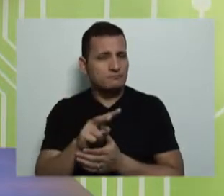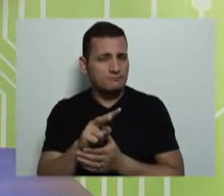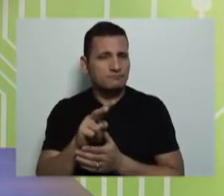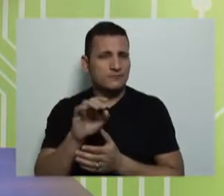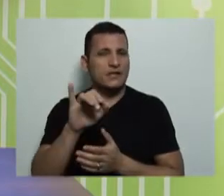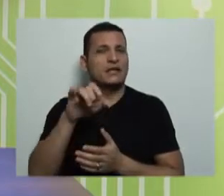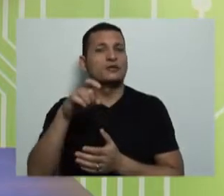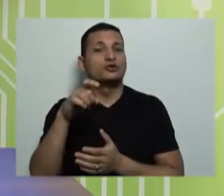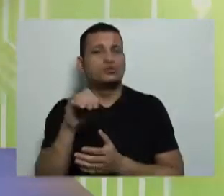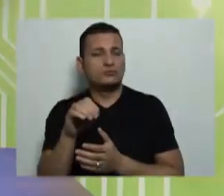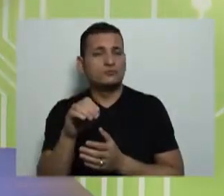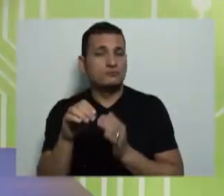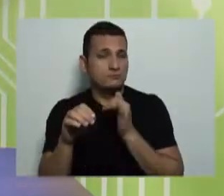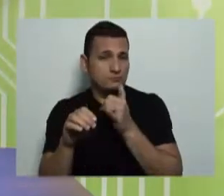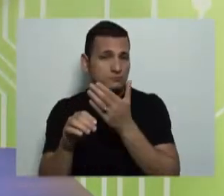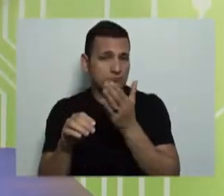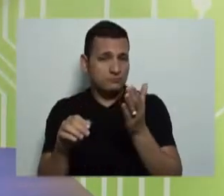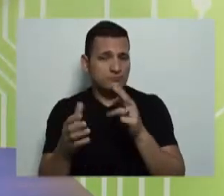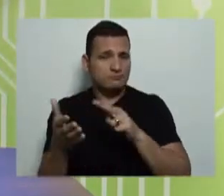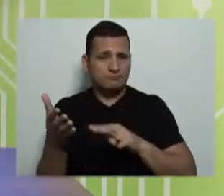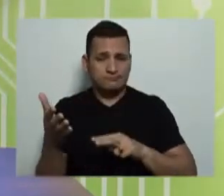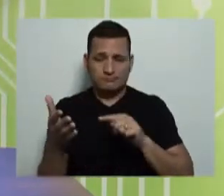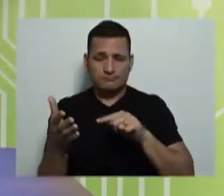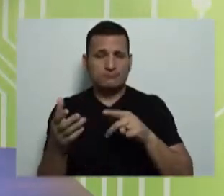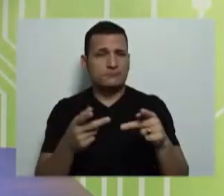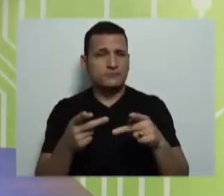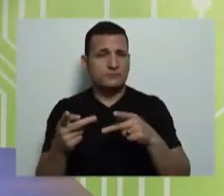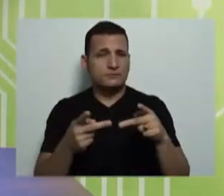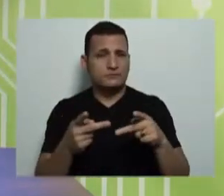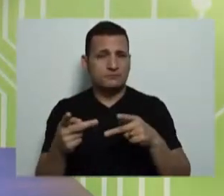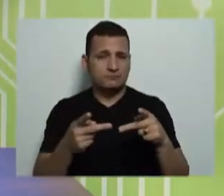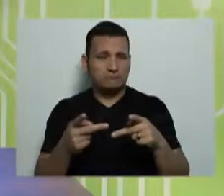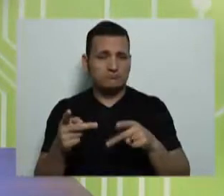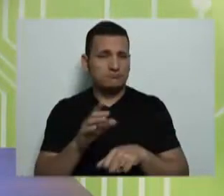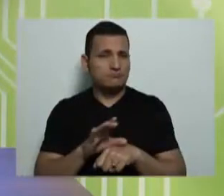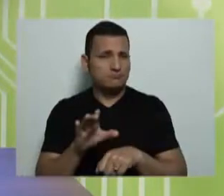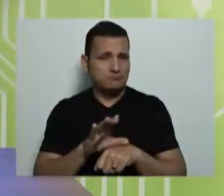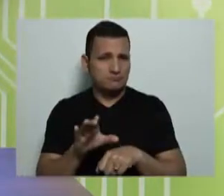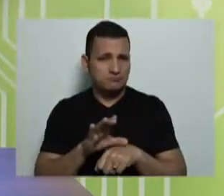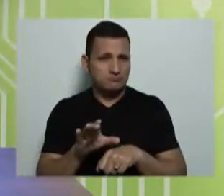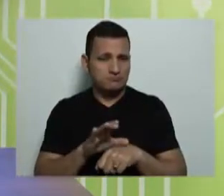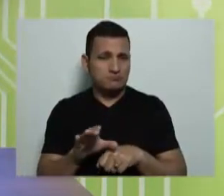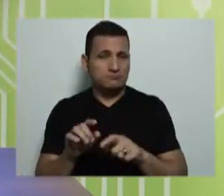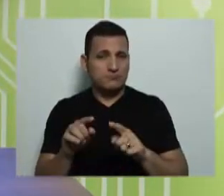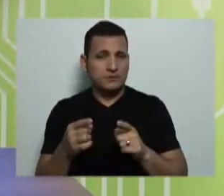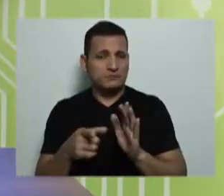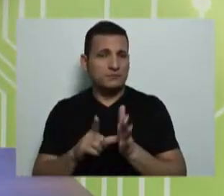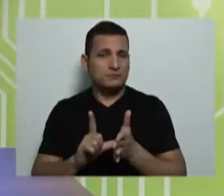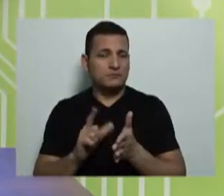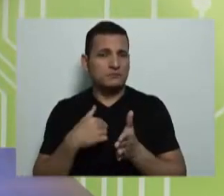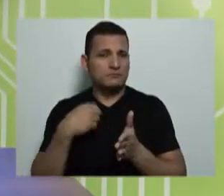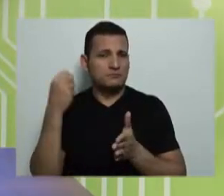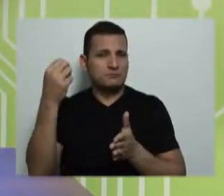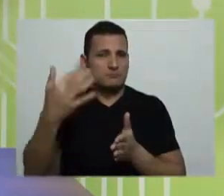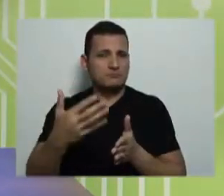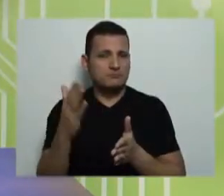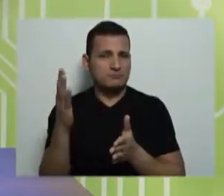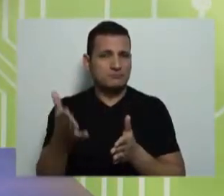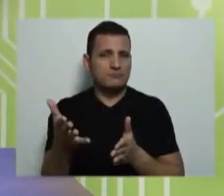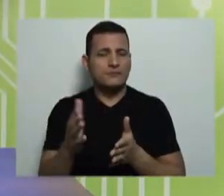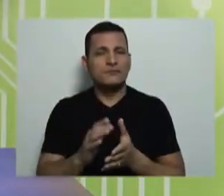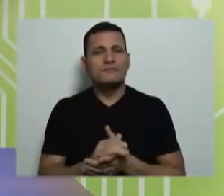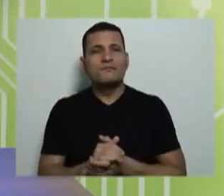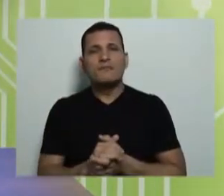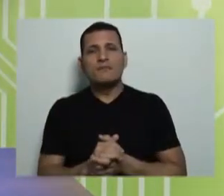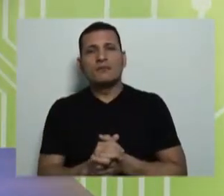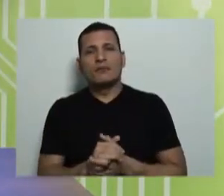senhores fizerem a leitura do projeto pedagógico do curso. Mas já de antemão eu antecipo que o nosso